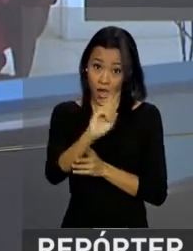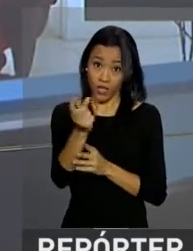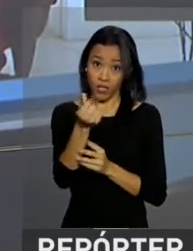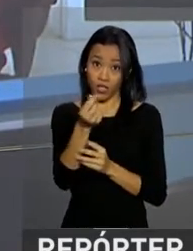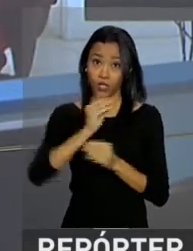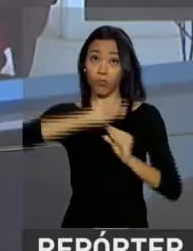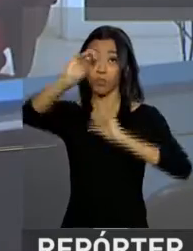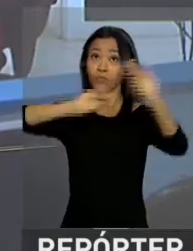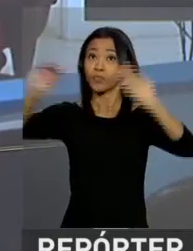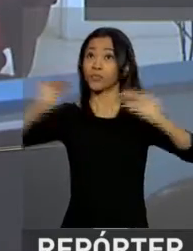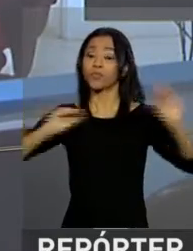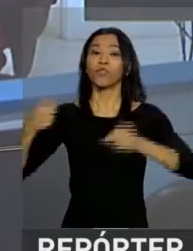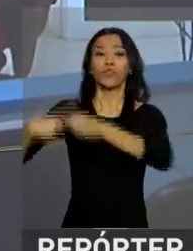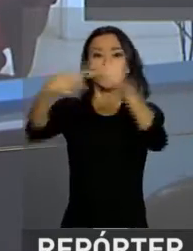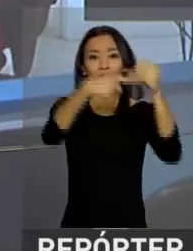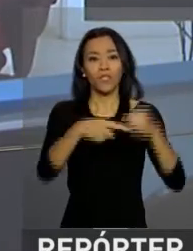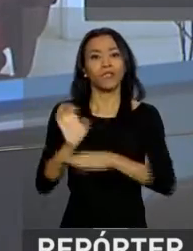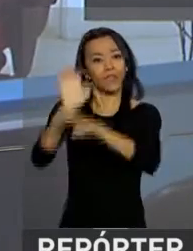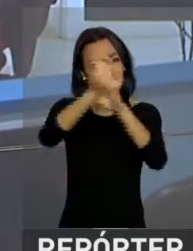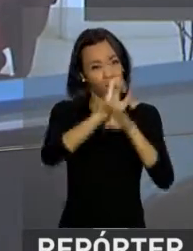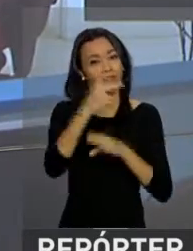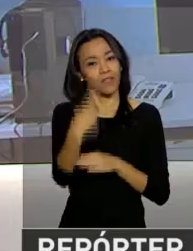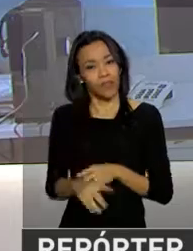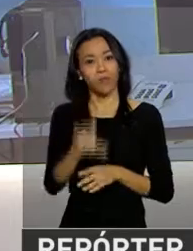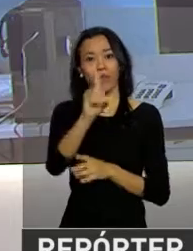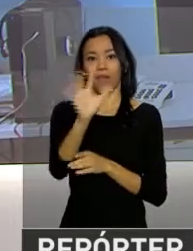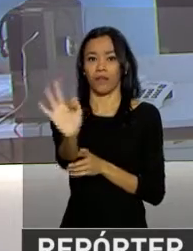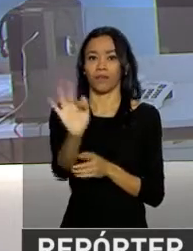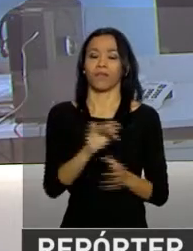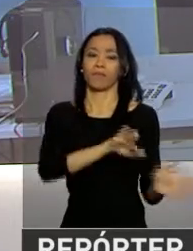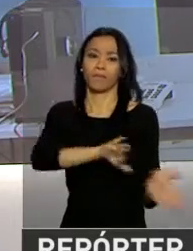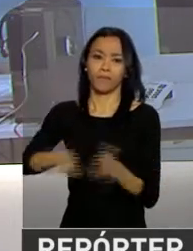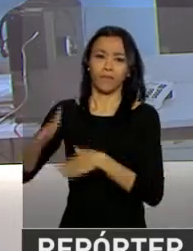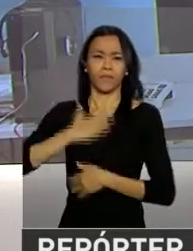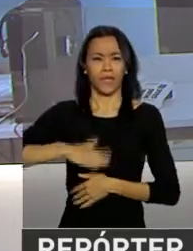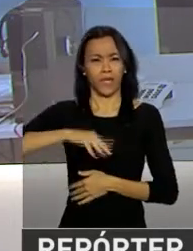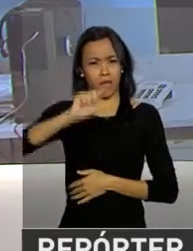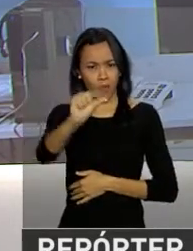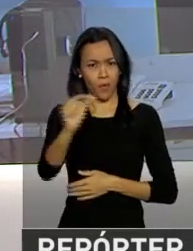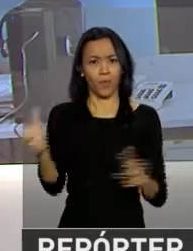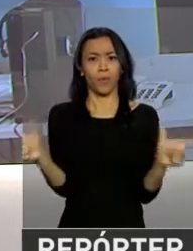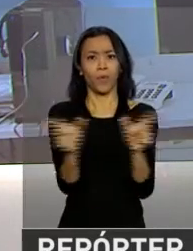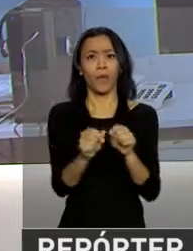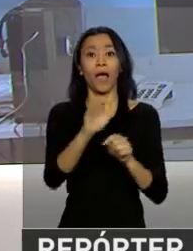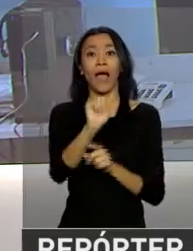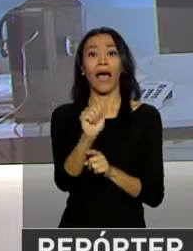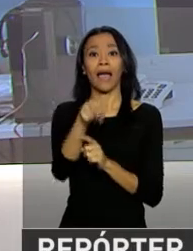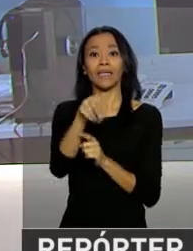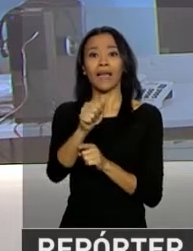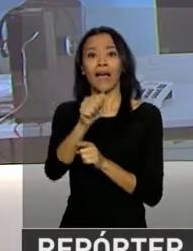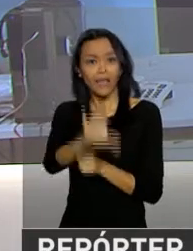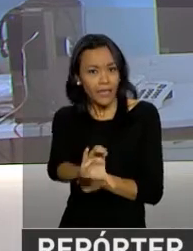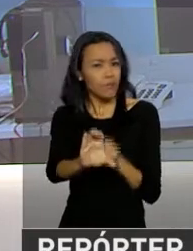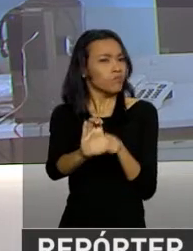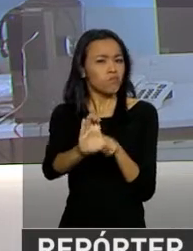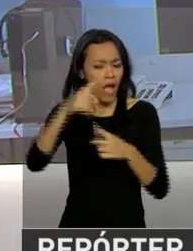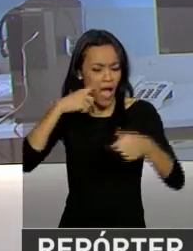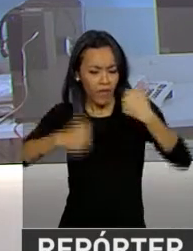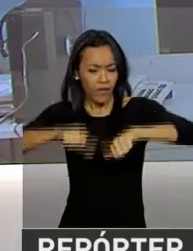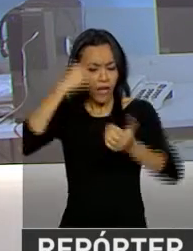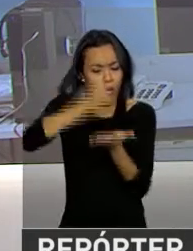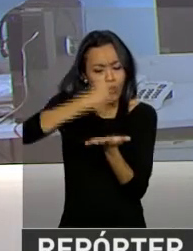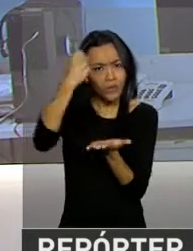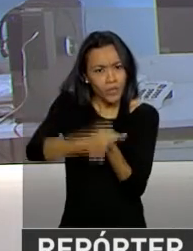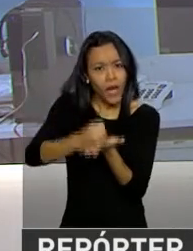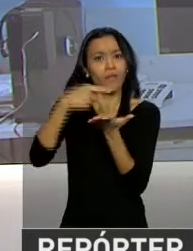municípios estados e do distrito federal daqui a pouco a agência nacional de aviação civil anac avalia os contratos relativos